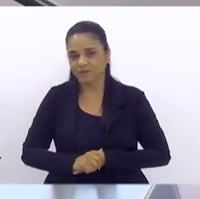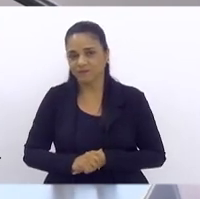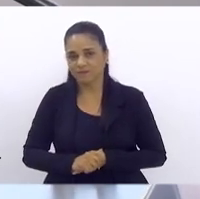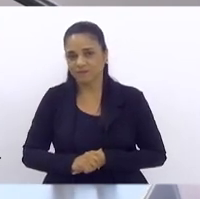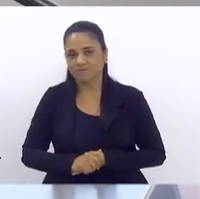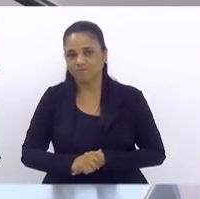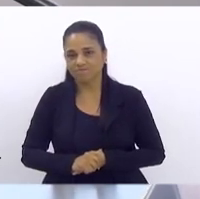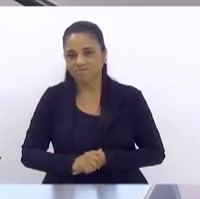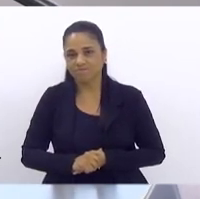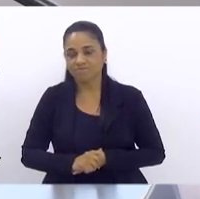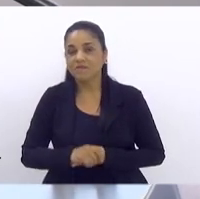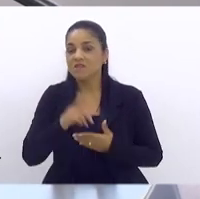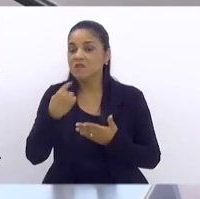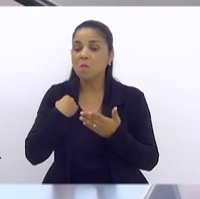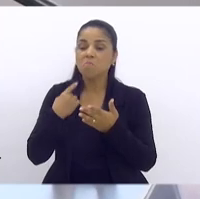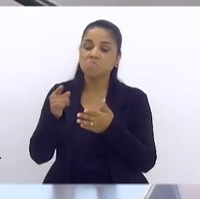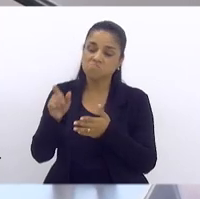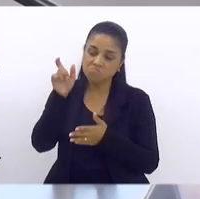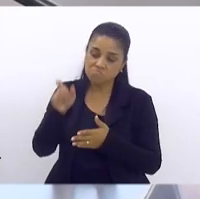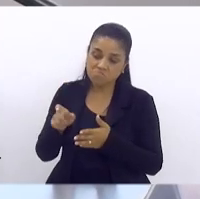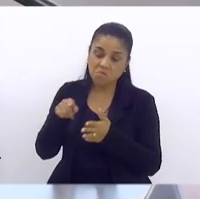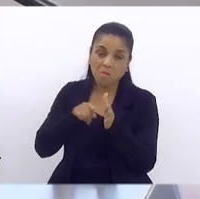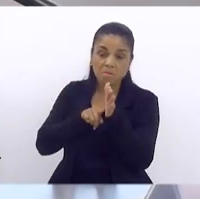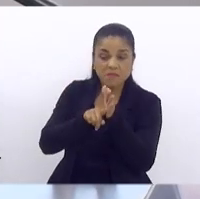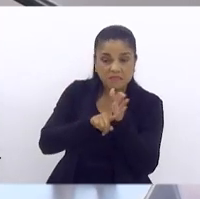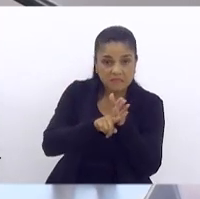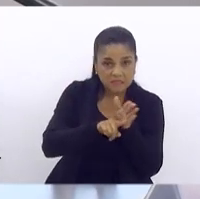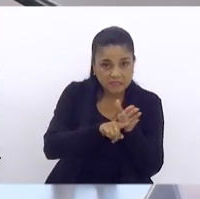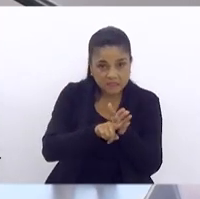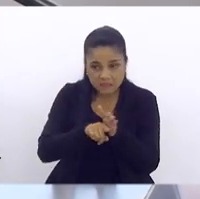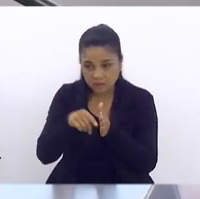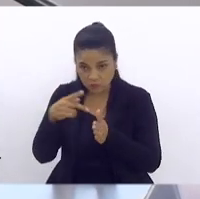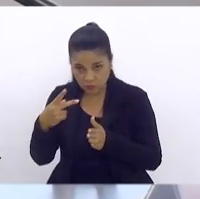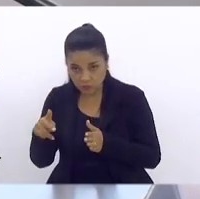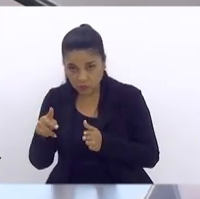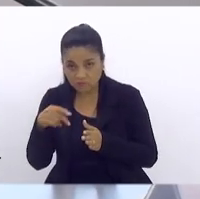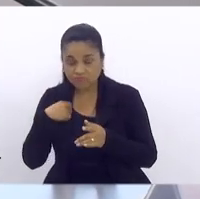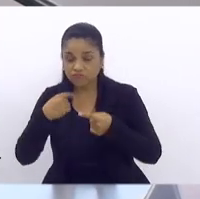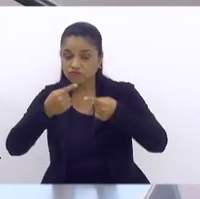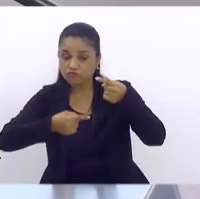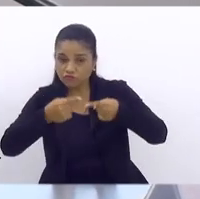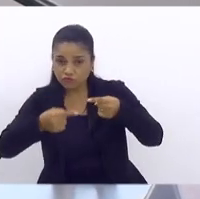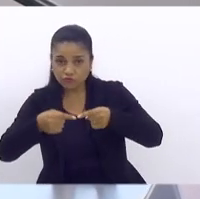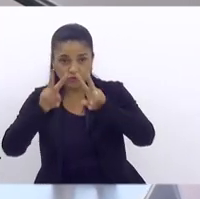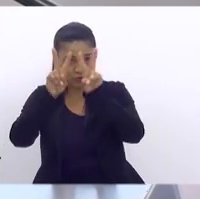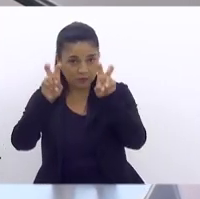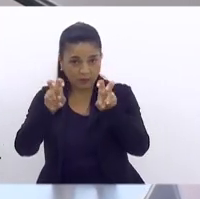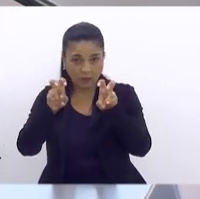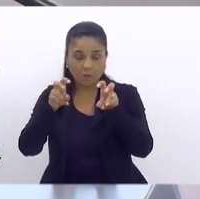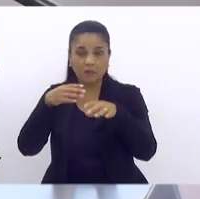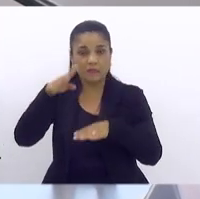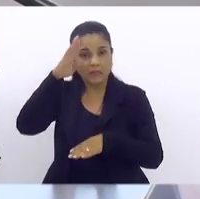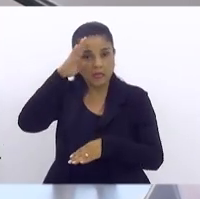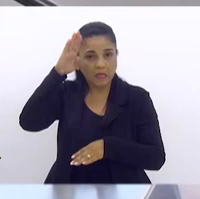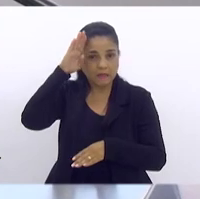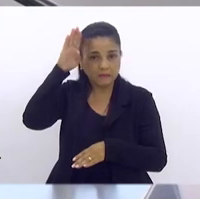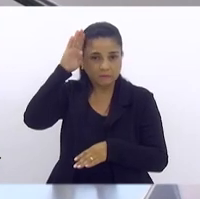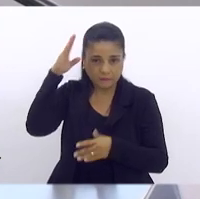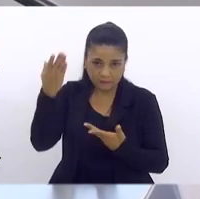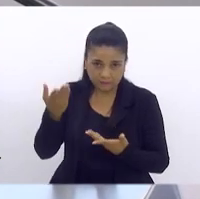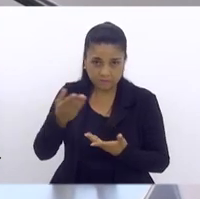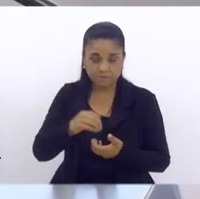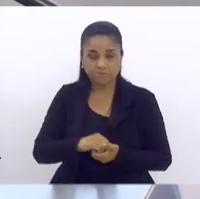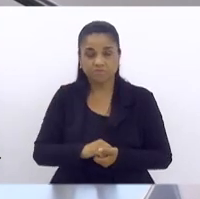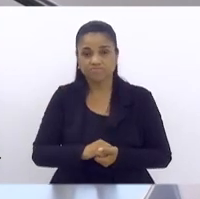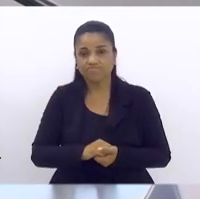Então, queria ver se na sua pesquisa também esse tema já está sendo discutido na academia, etc., etc. Porque eu não